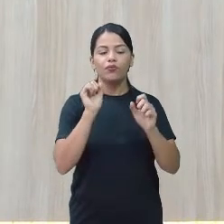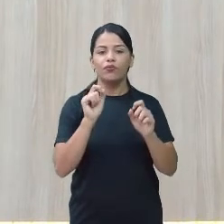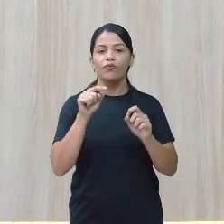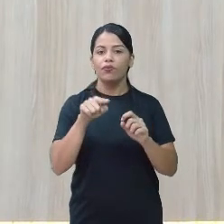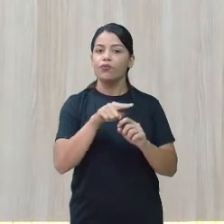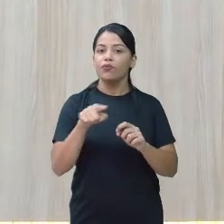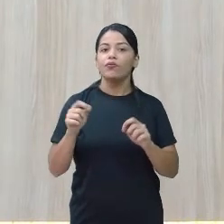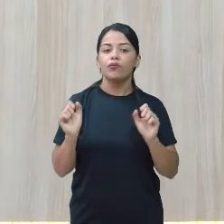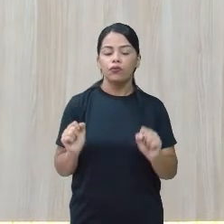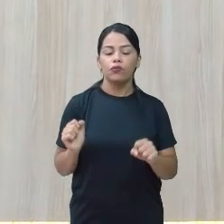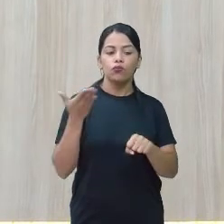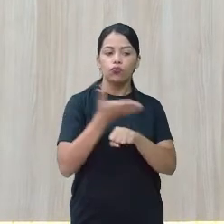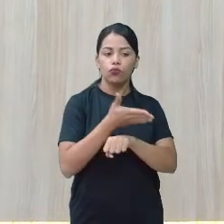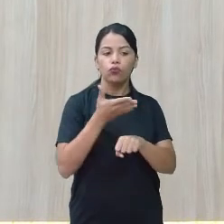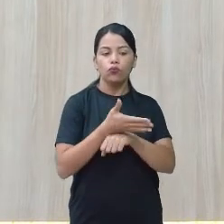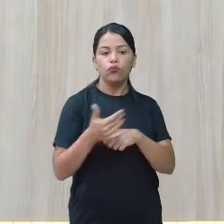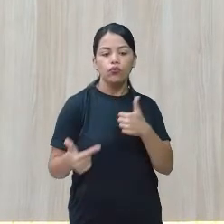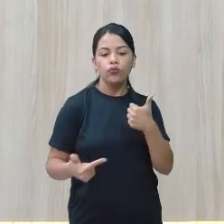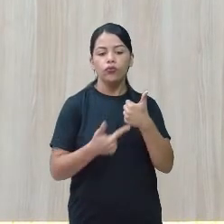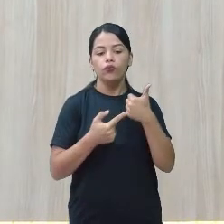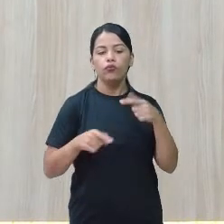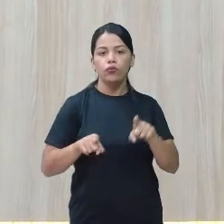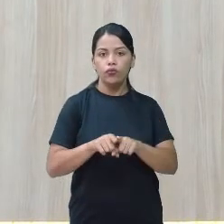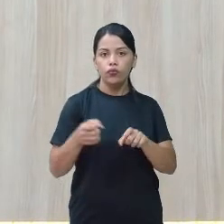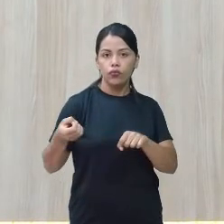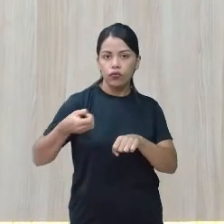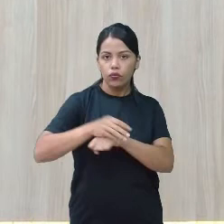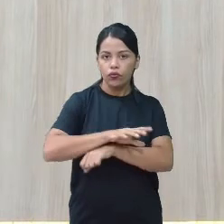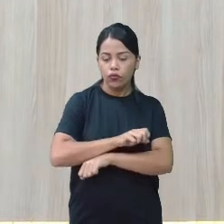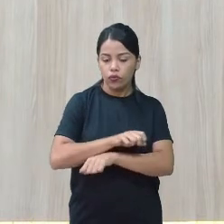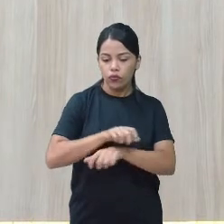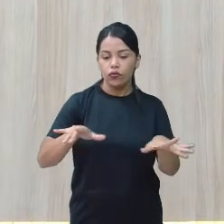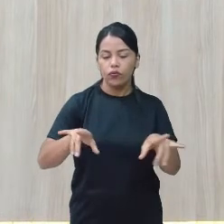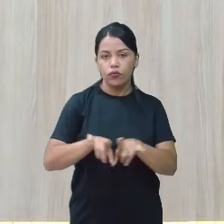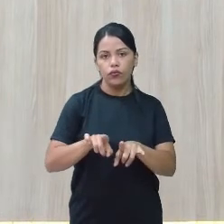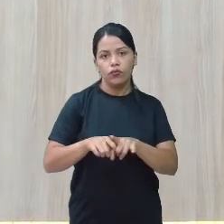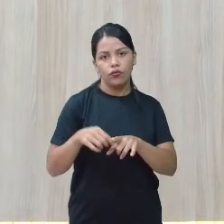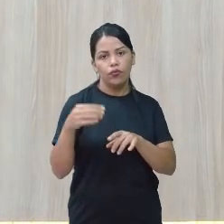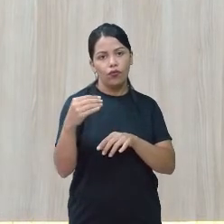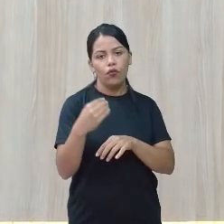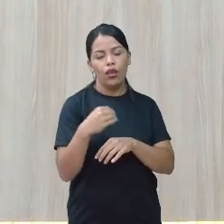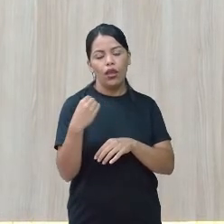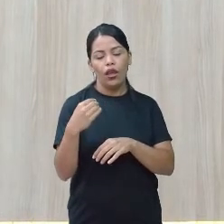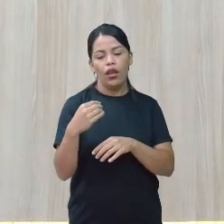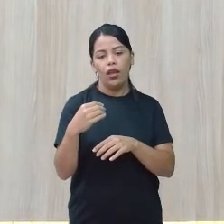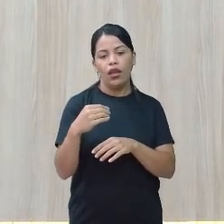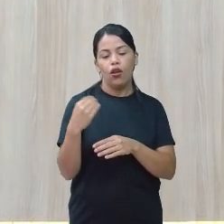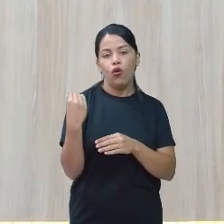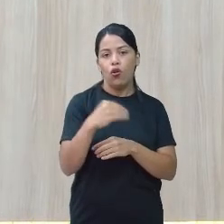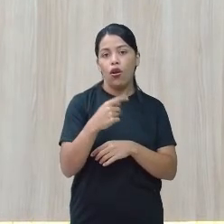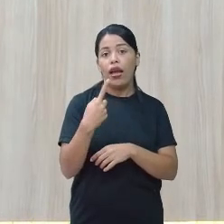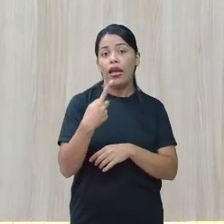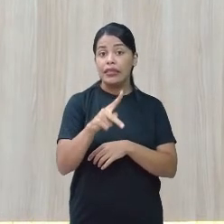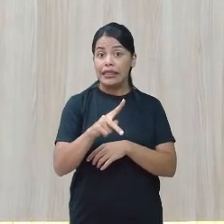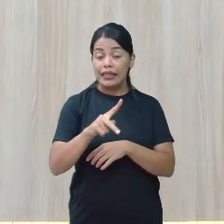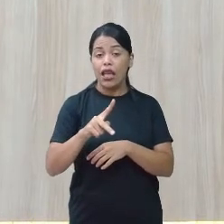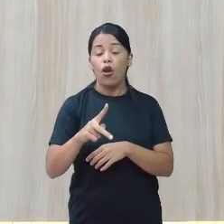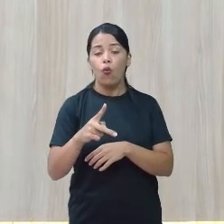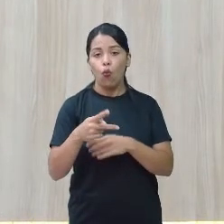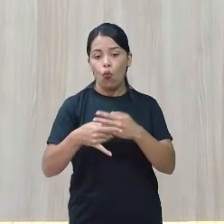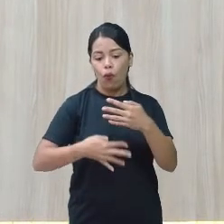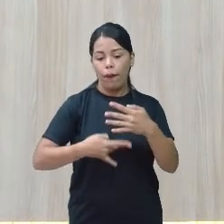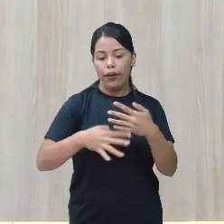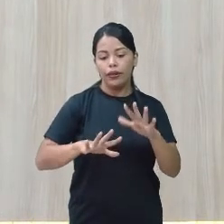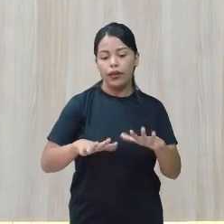aula, tá certo? Deixar o seu comentário também. A nossa aula, como sempre, será traduzida simultaneamente para a língua brasileira de sinais pela